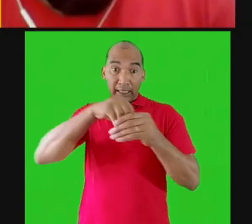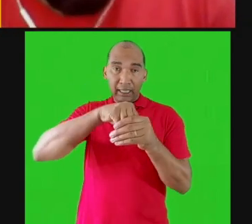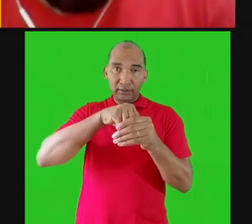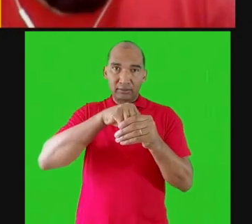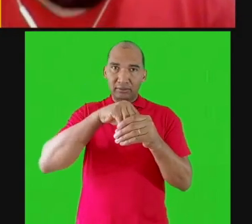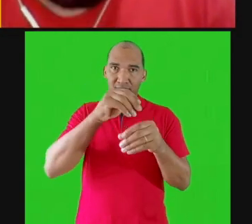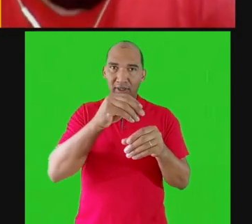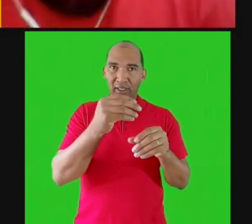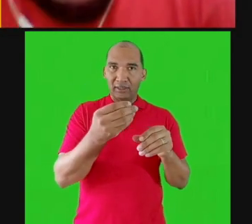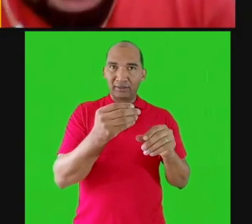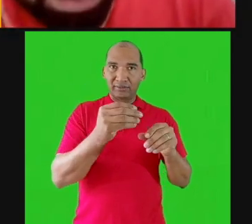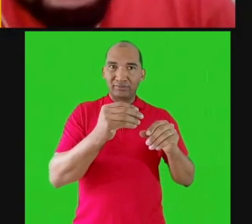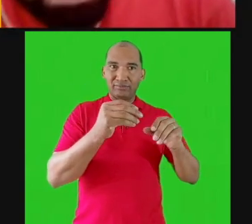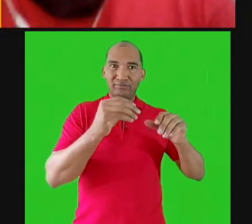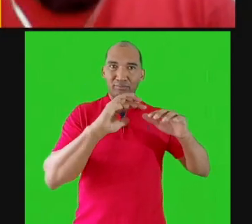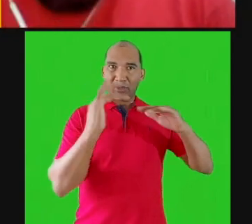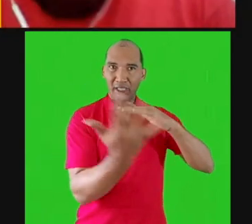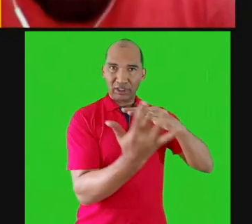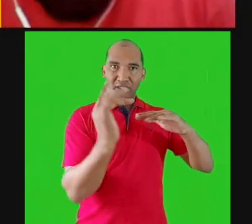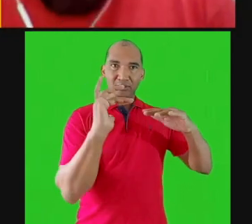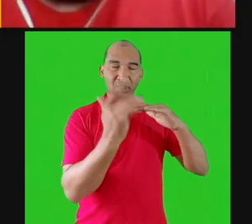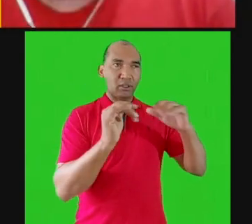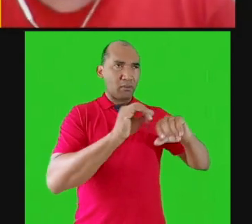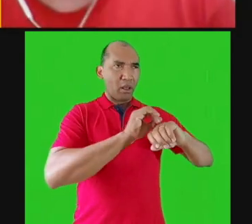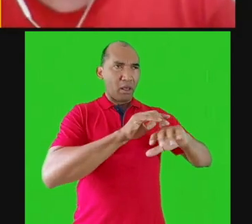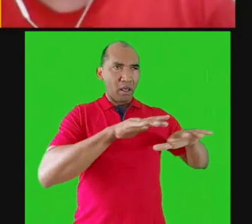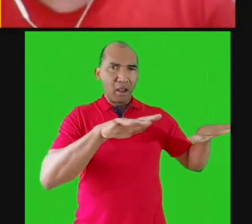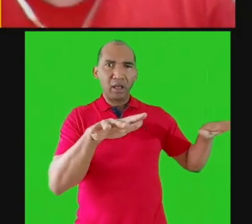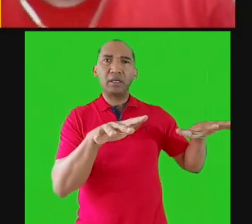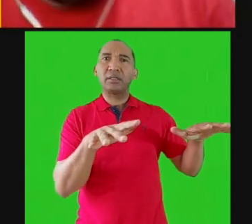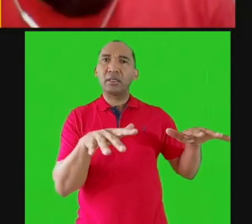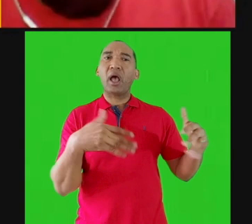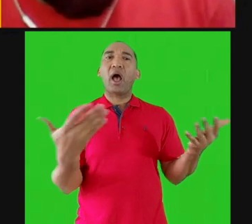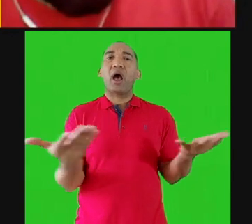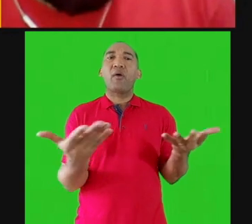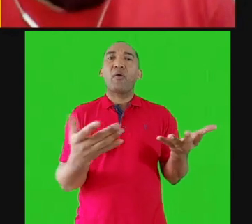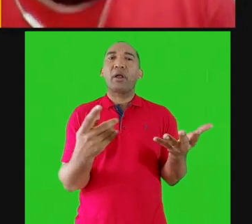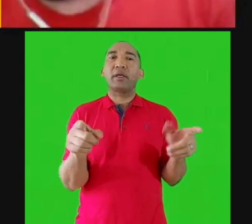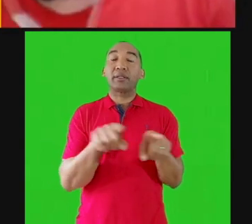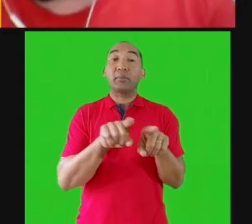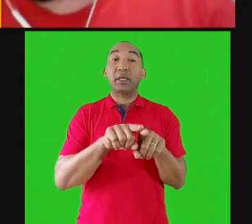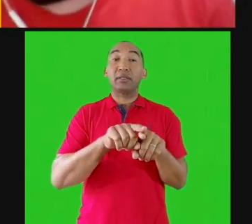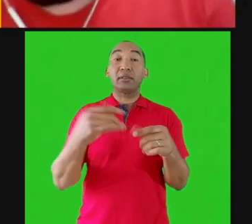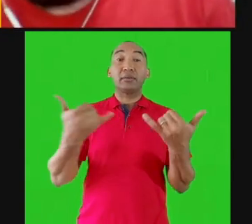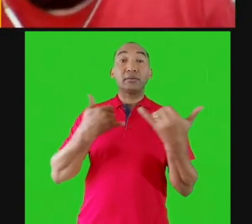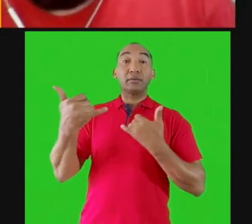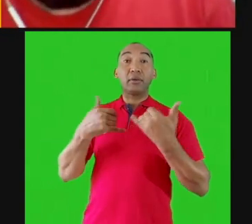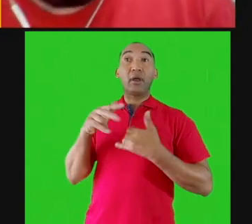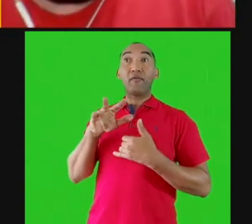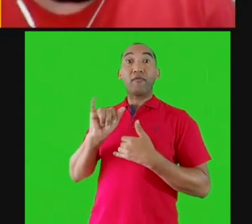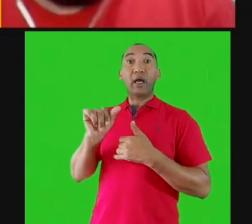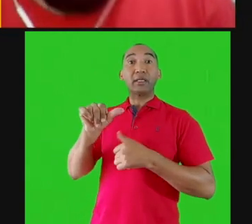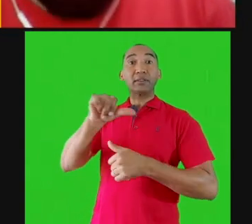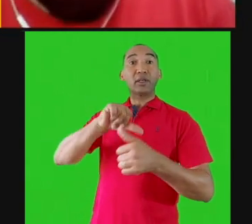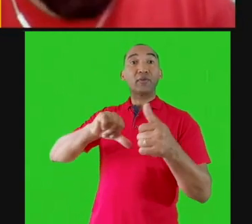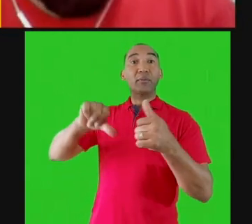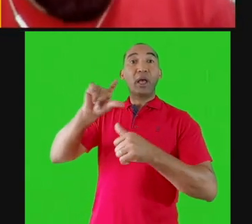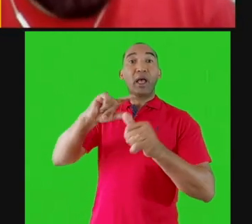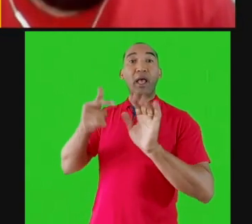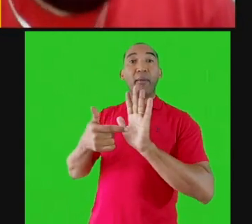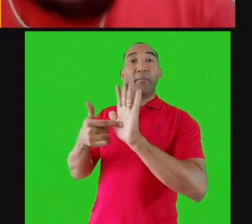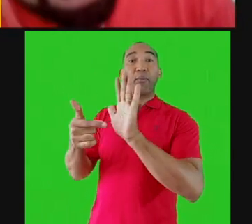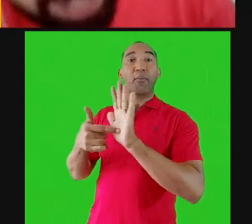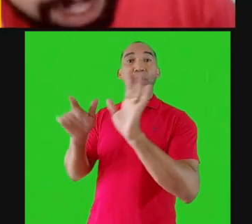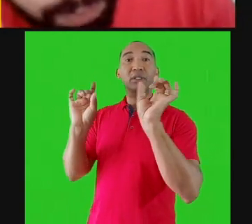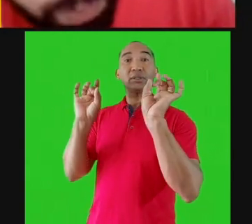Ninja, que foi exibido nacionalmente, esse festival durante 3 dias, e que agora a gente também recebeu a notícia essa semana maravilhosa que vai virar uma mostra